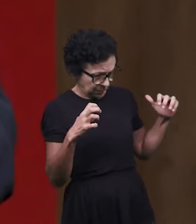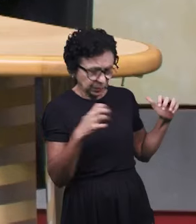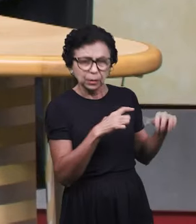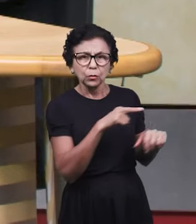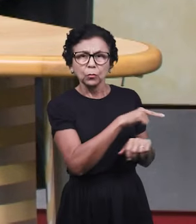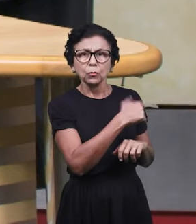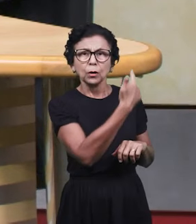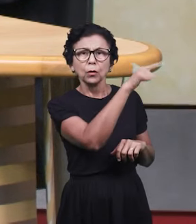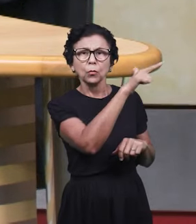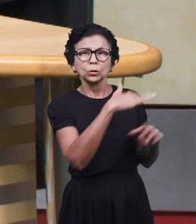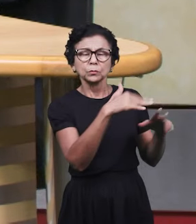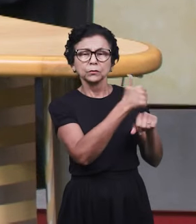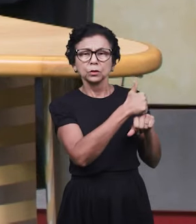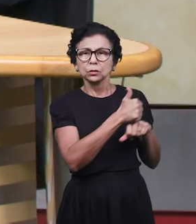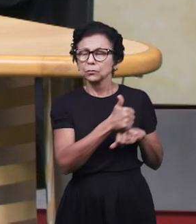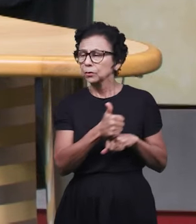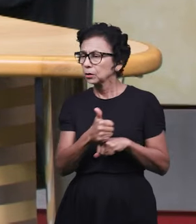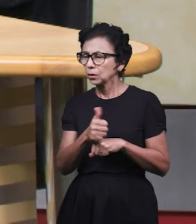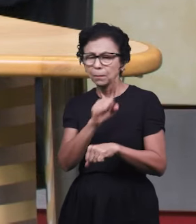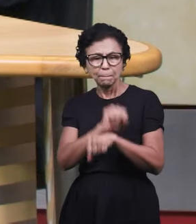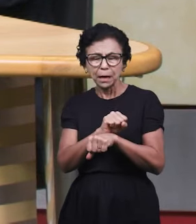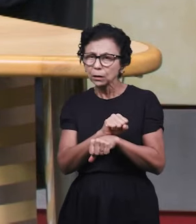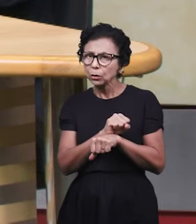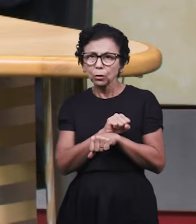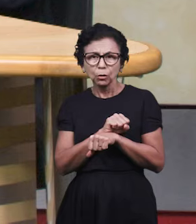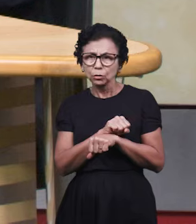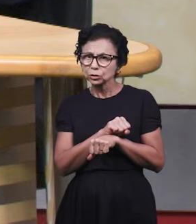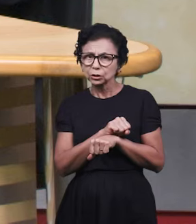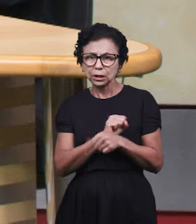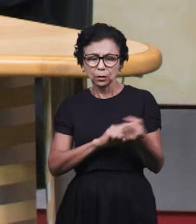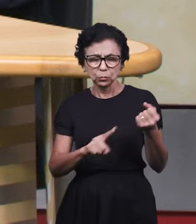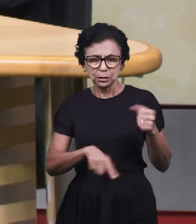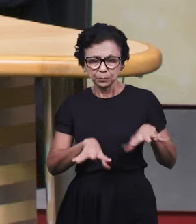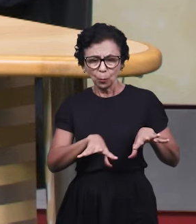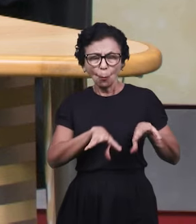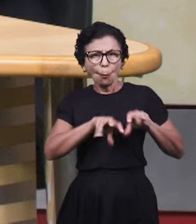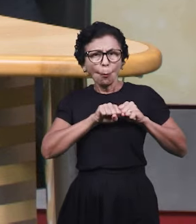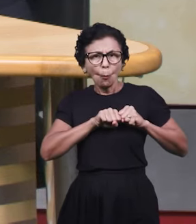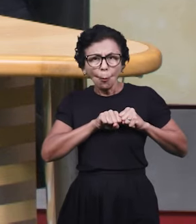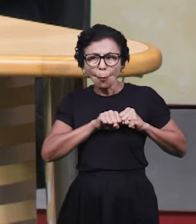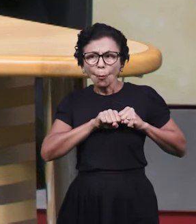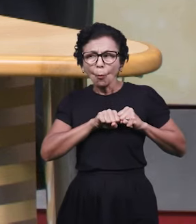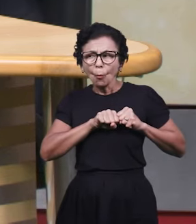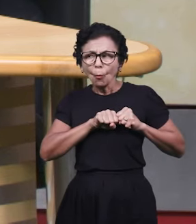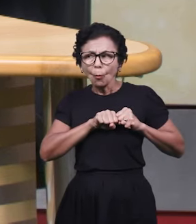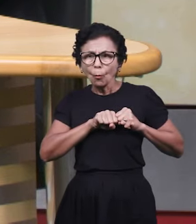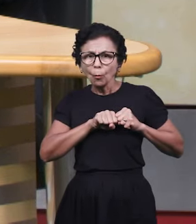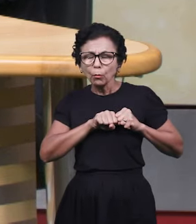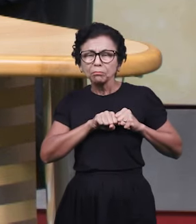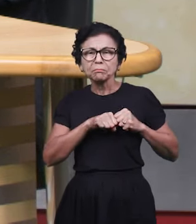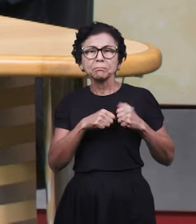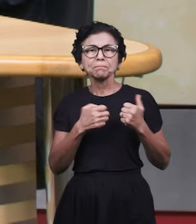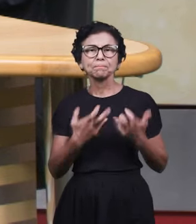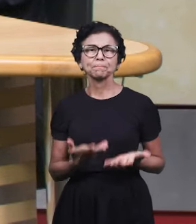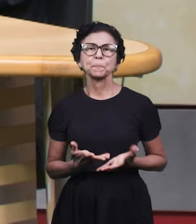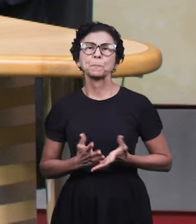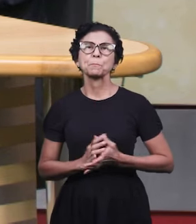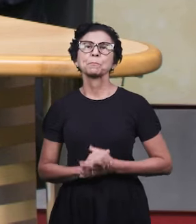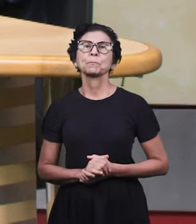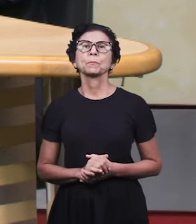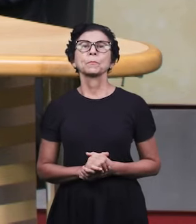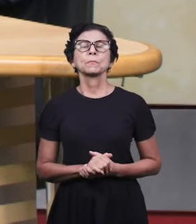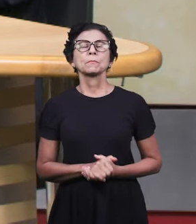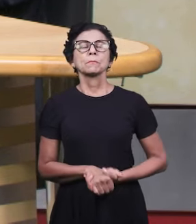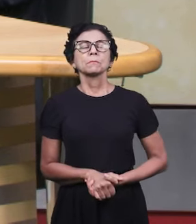aí e tal, pode continuar. Eu estava assim, pasmo, porque eu estava vendo o anjo na minha frente.